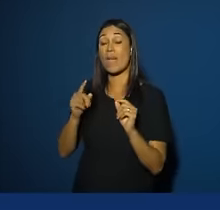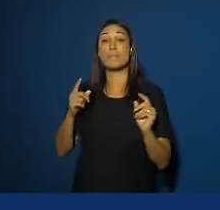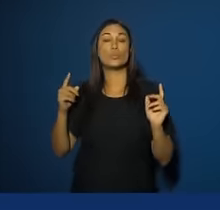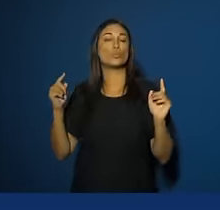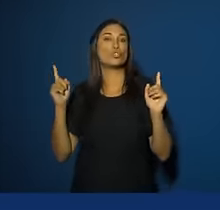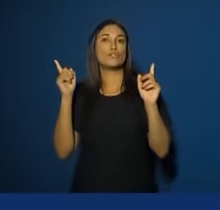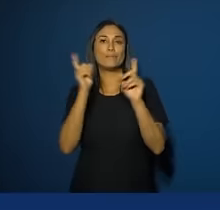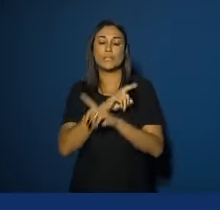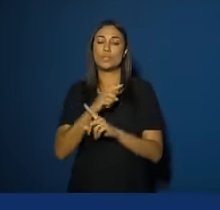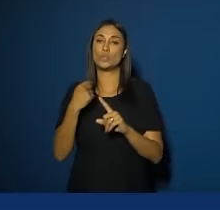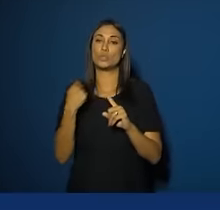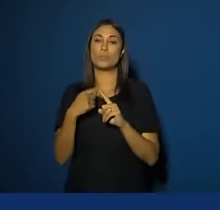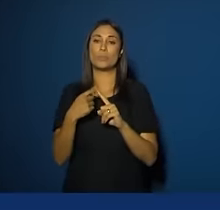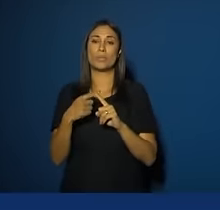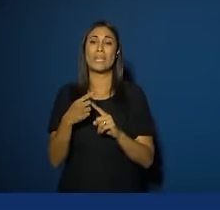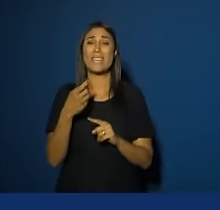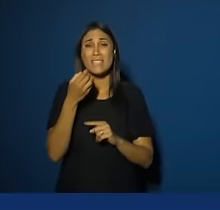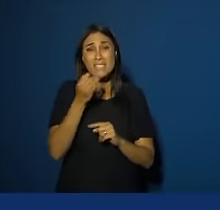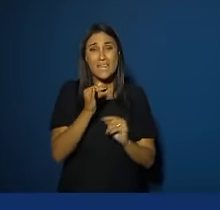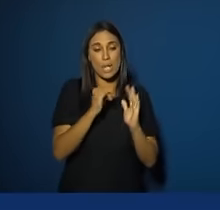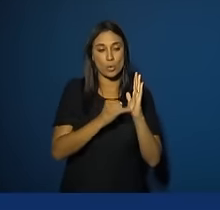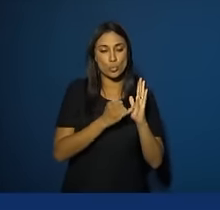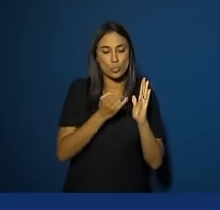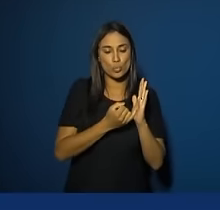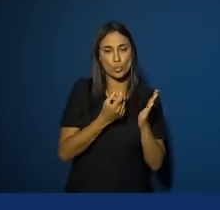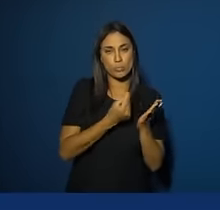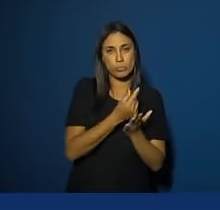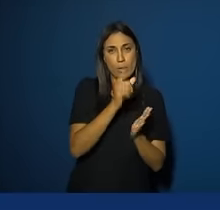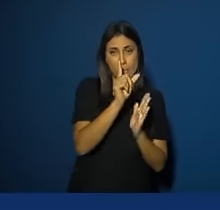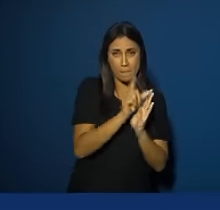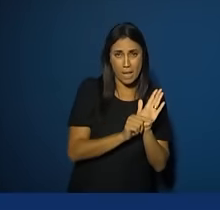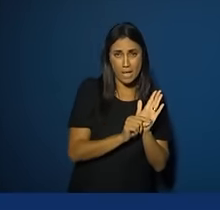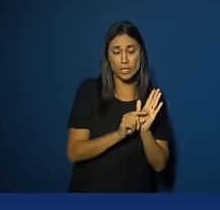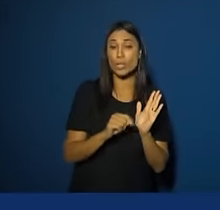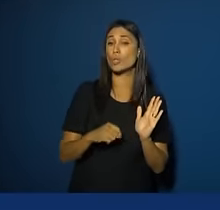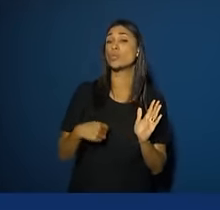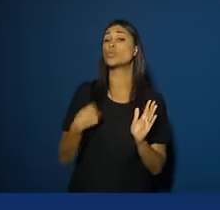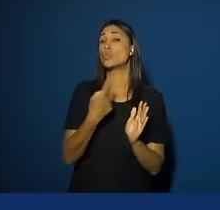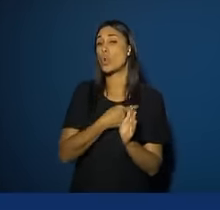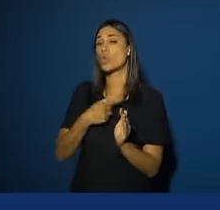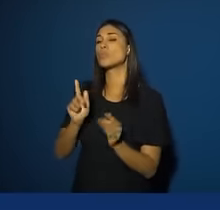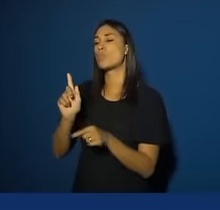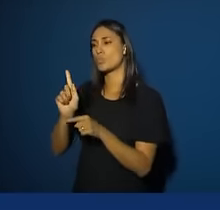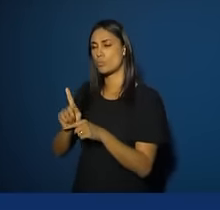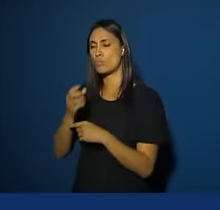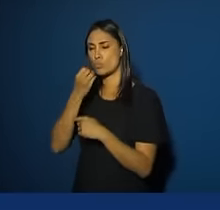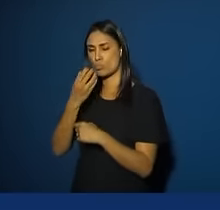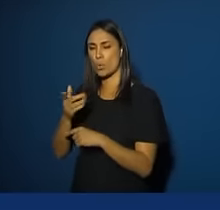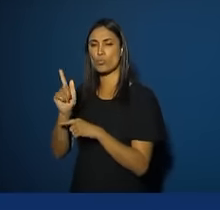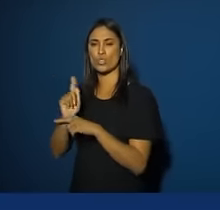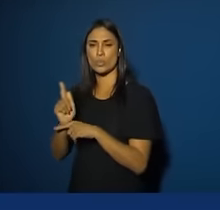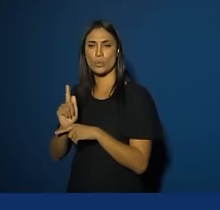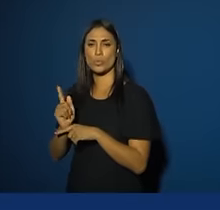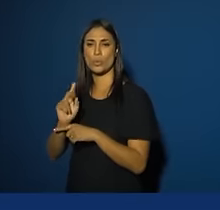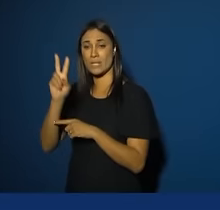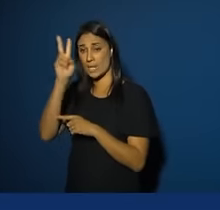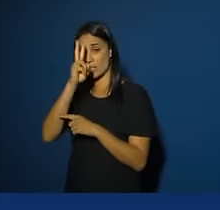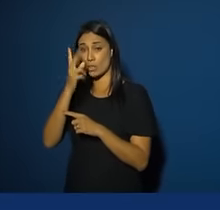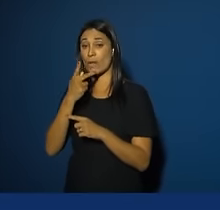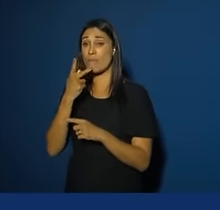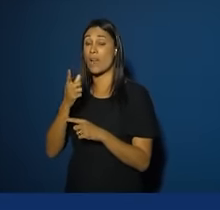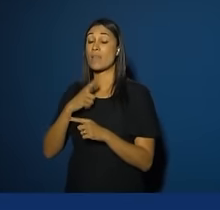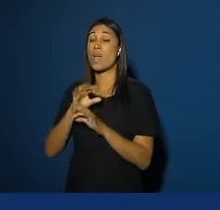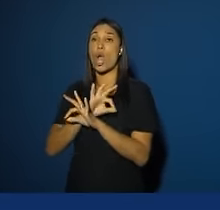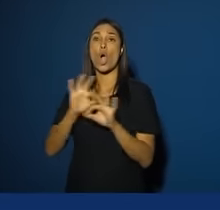brutal, porque se a taxa de juros é mais baixa, acho que nós, bons gestores, e a história brasileira confirma isso, tem excelentes